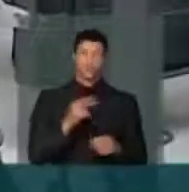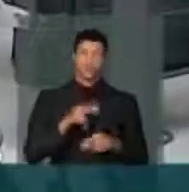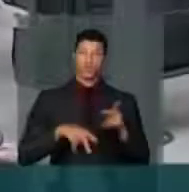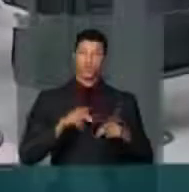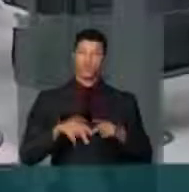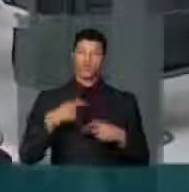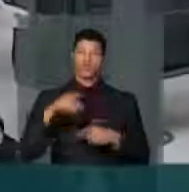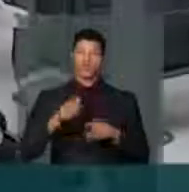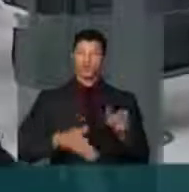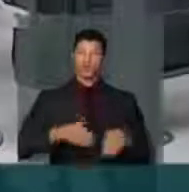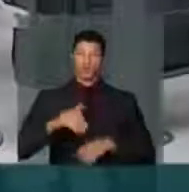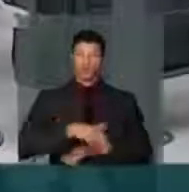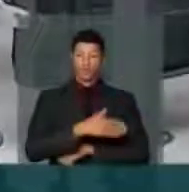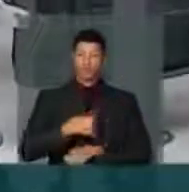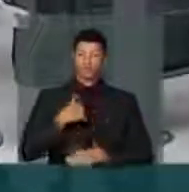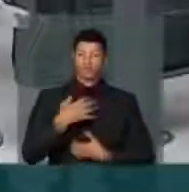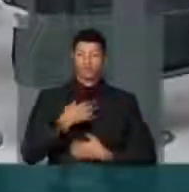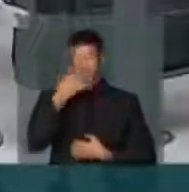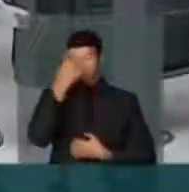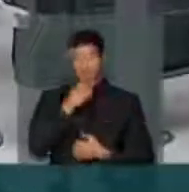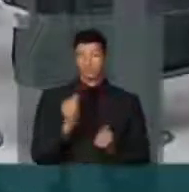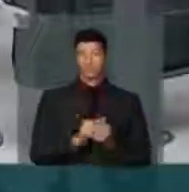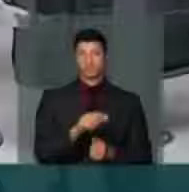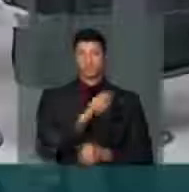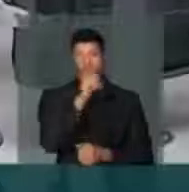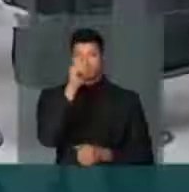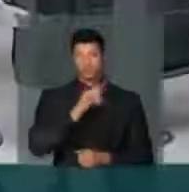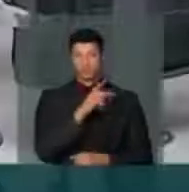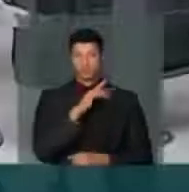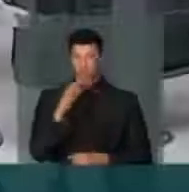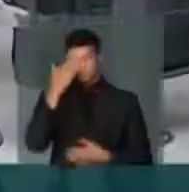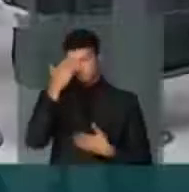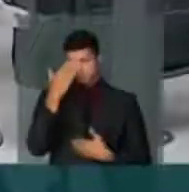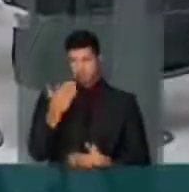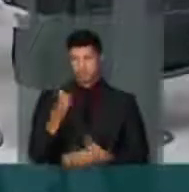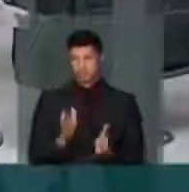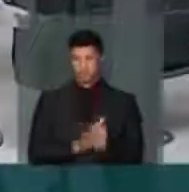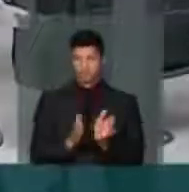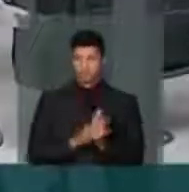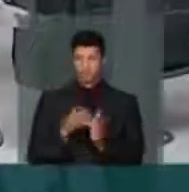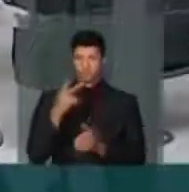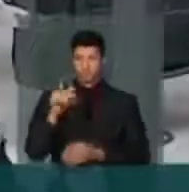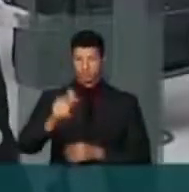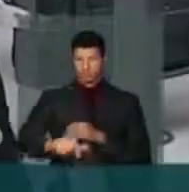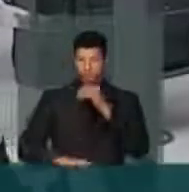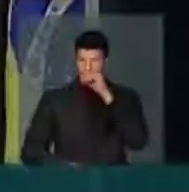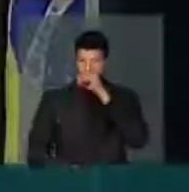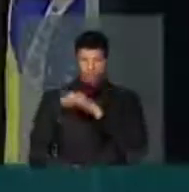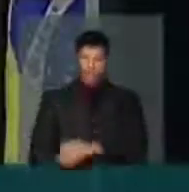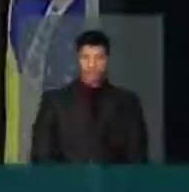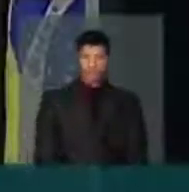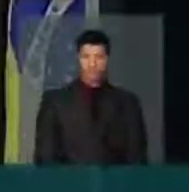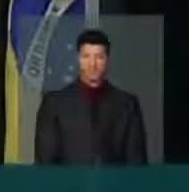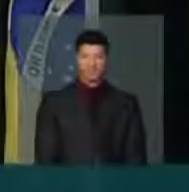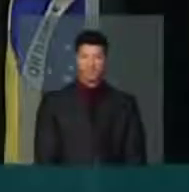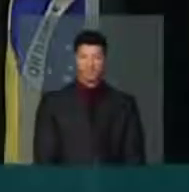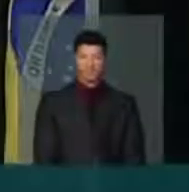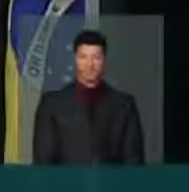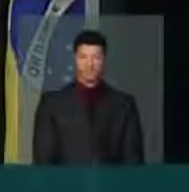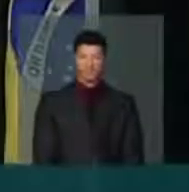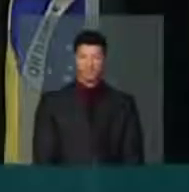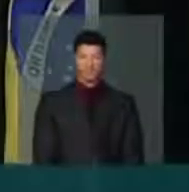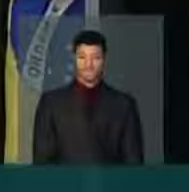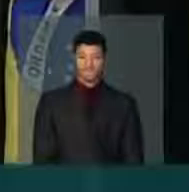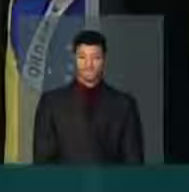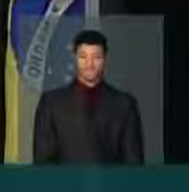às ruas porque se sente indignado com a gestão do PT. Era isso que eu tinha a dizer, e no mais, parabenizá-lo mais uma vez. Presidente, eu pediria só a